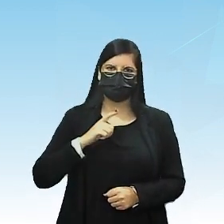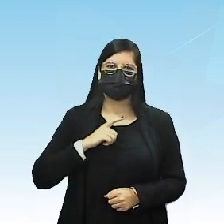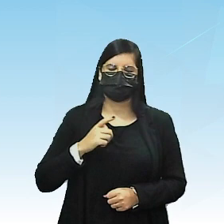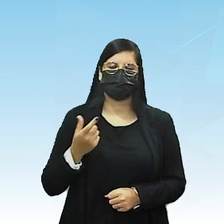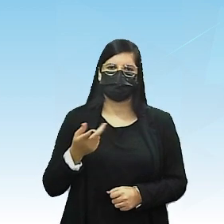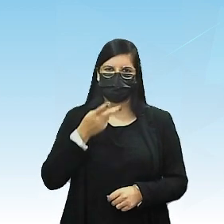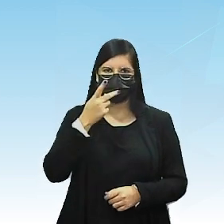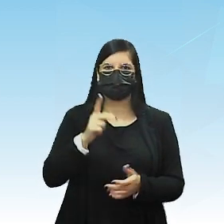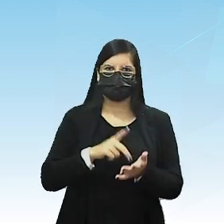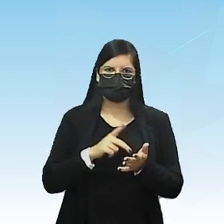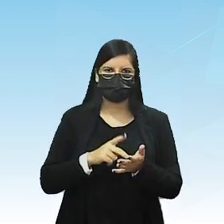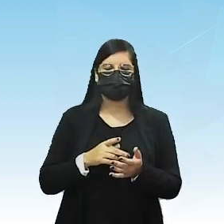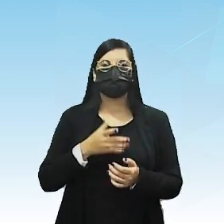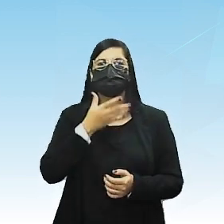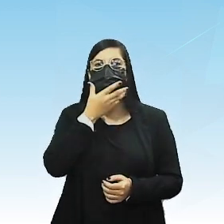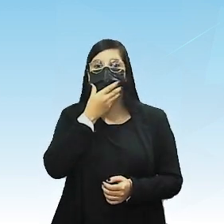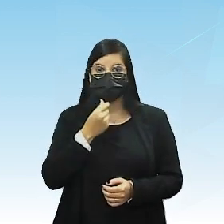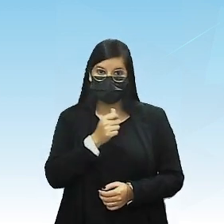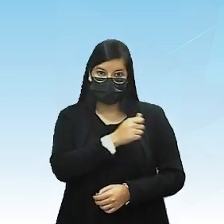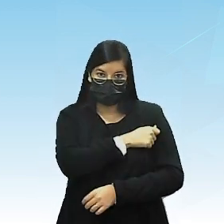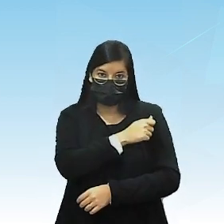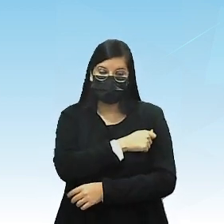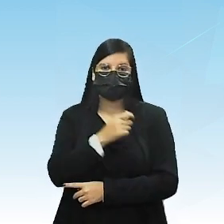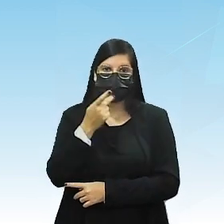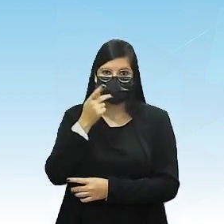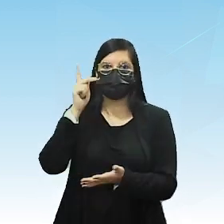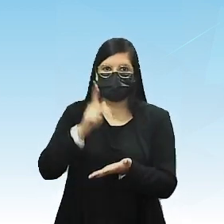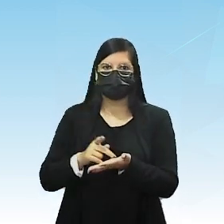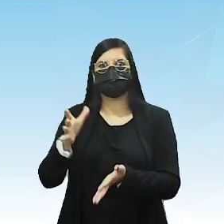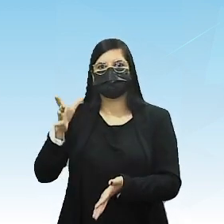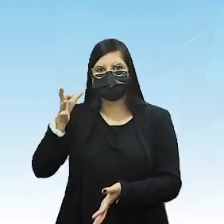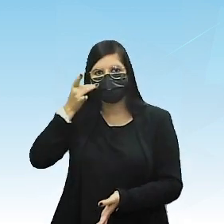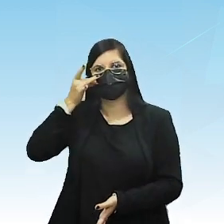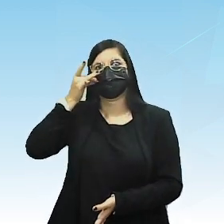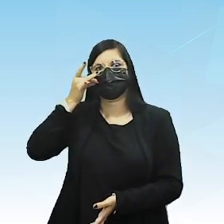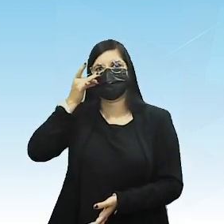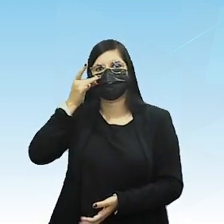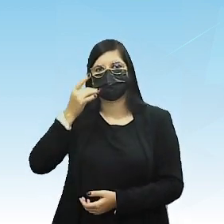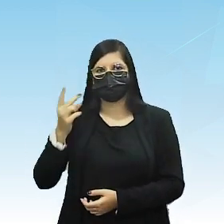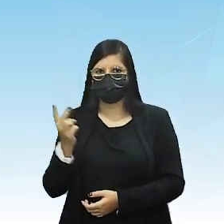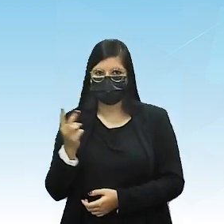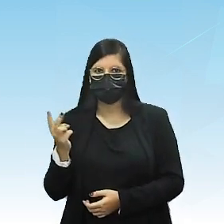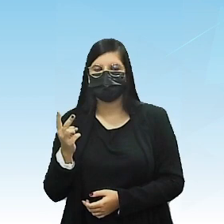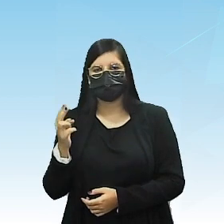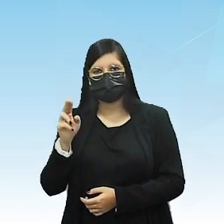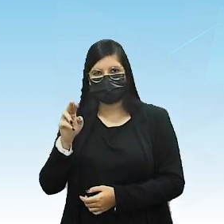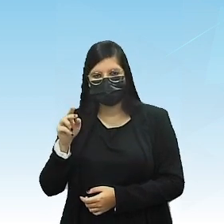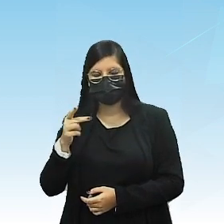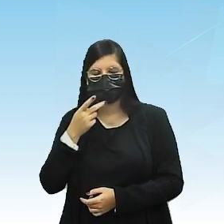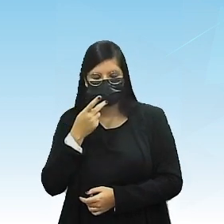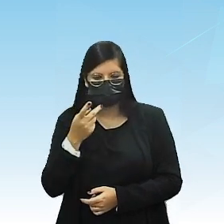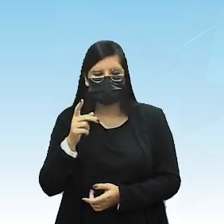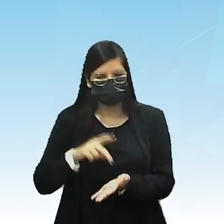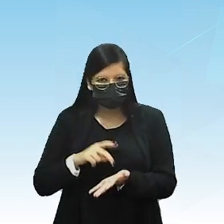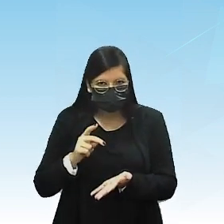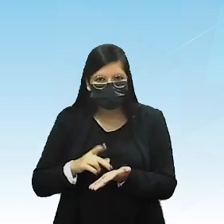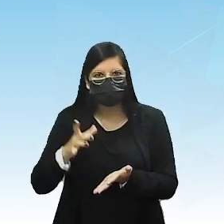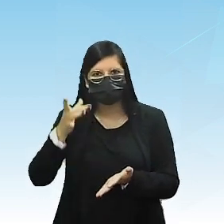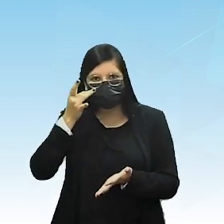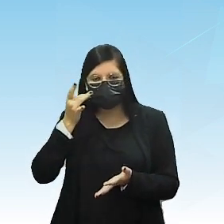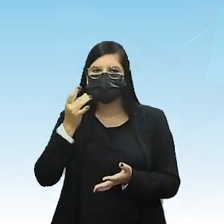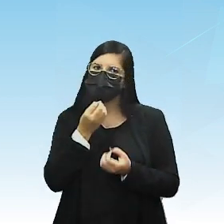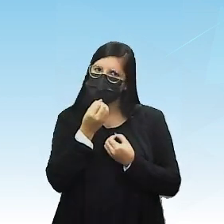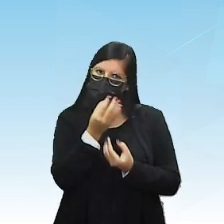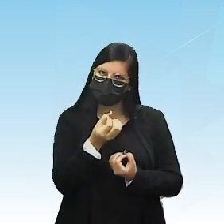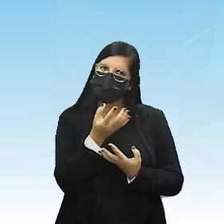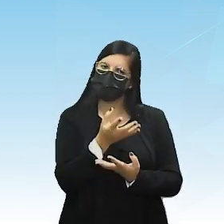falando sério, teve um aluno que ele disse e atestou que viu a comadre Florzinha, ele e o irmão. Ele contou lá como ela era e tal, enfim,